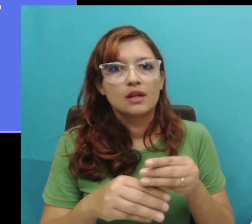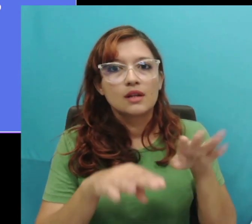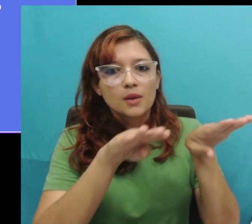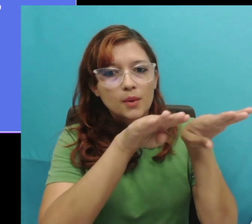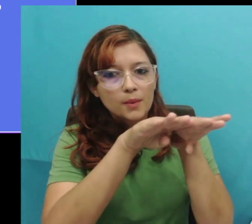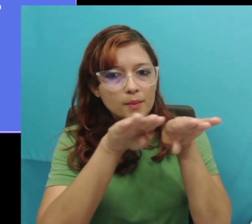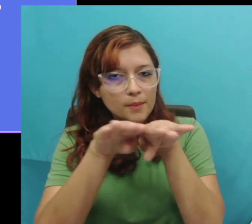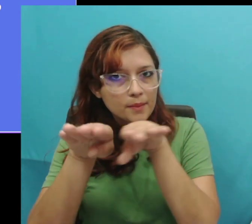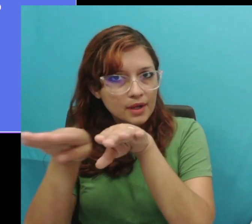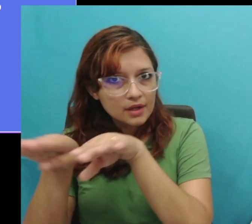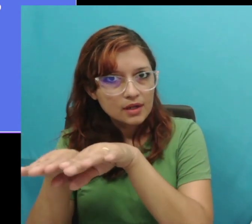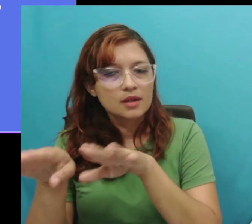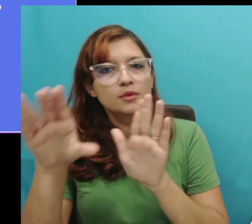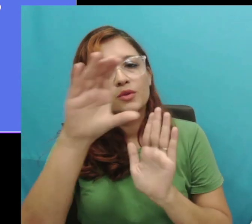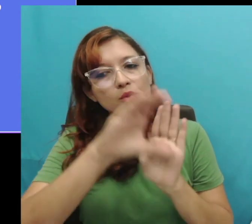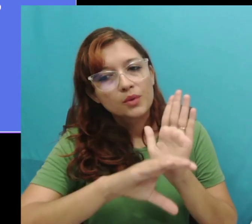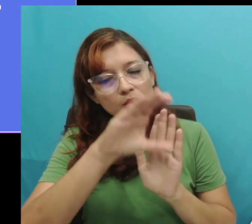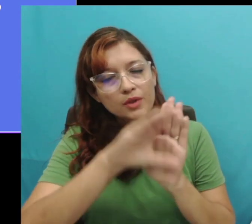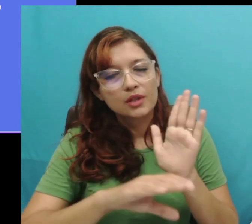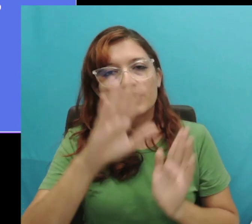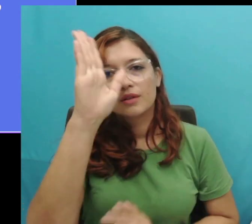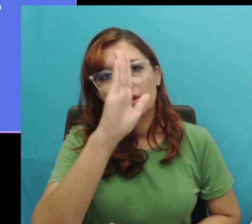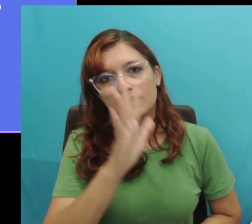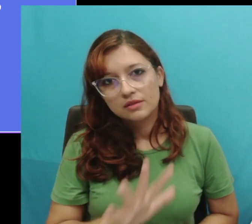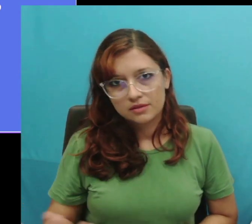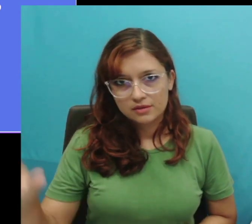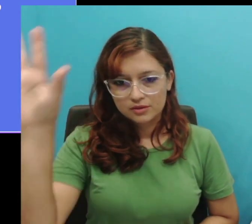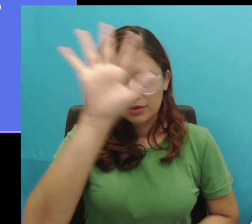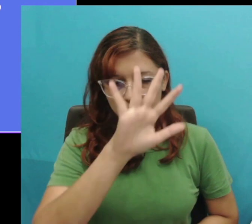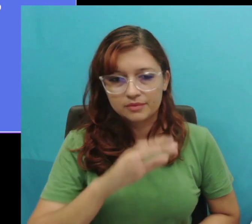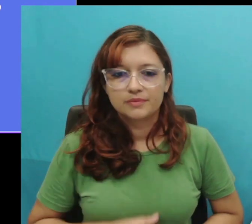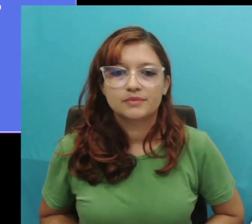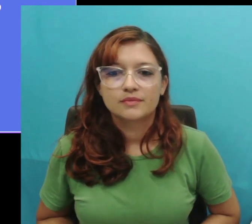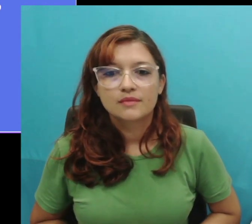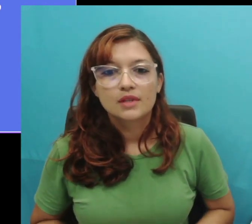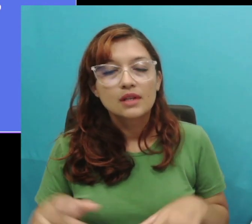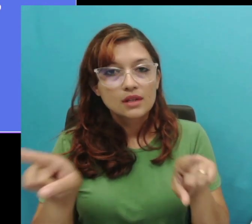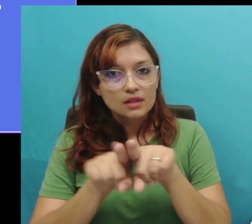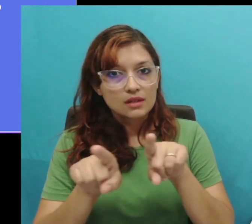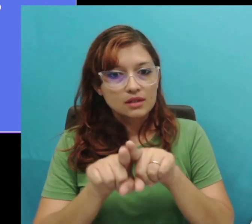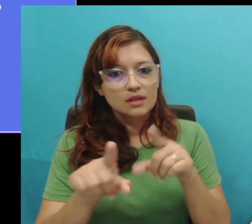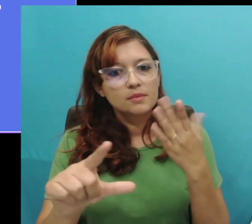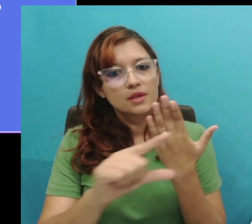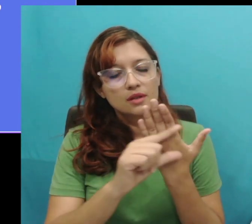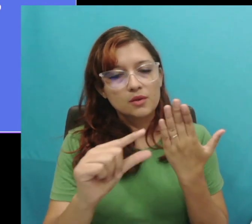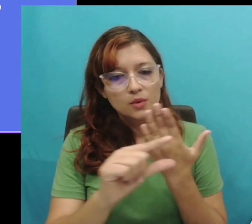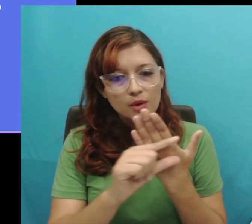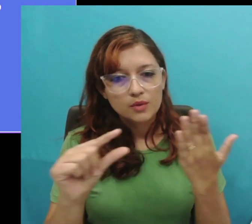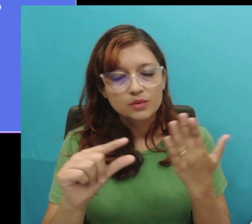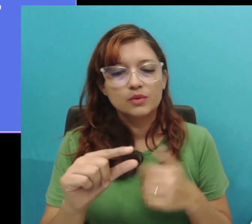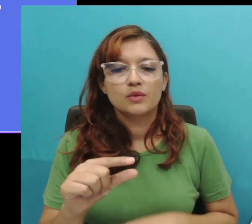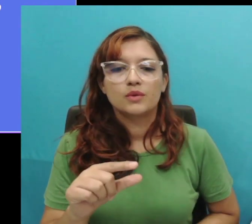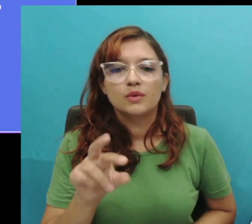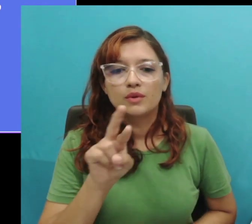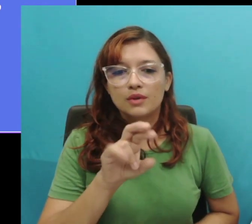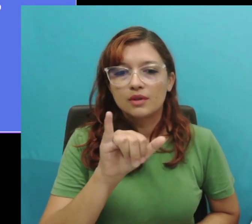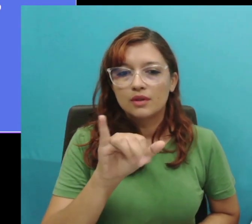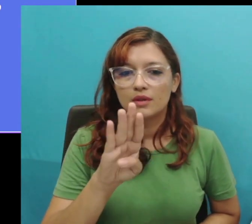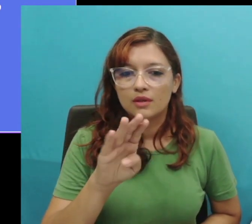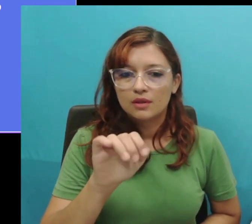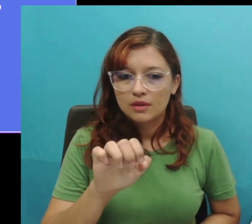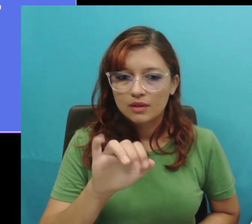mais relevante são as orientações educacionais complementares aos parâmetros curriculares nacionais para o ensino